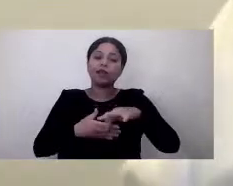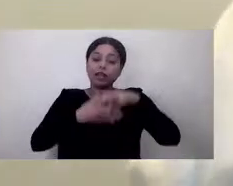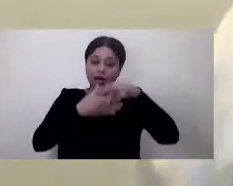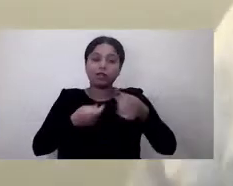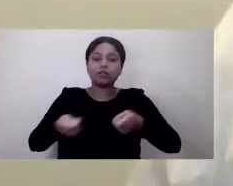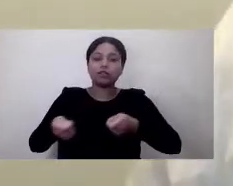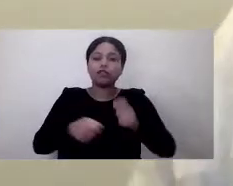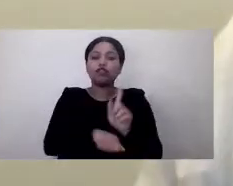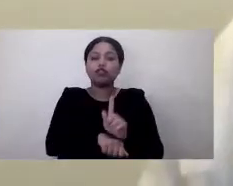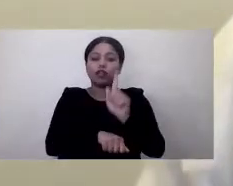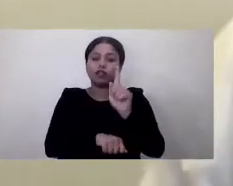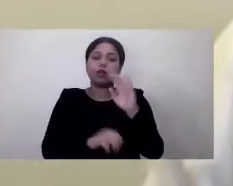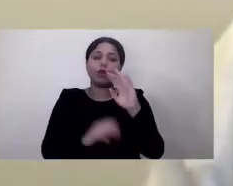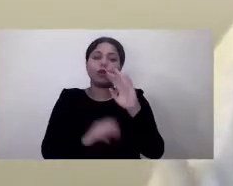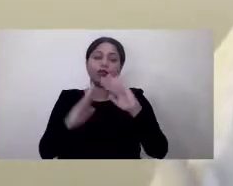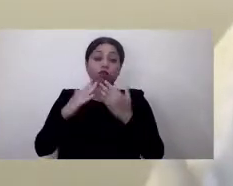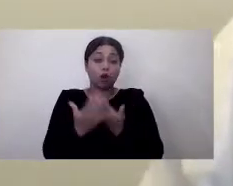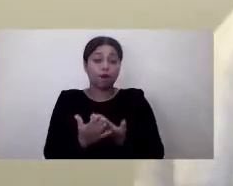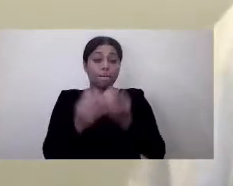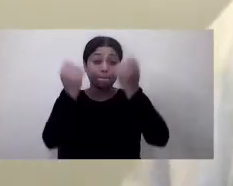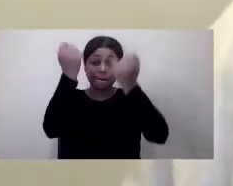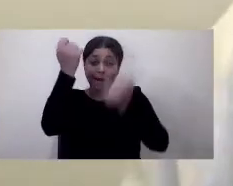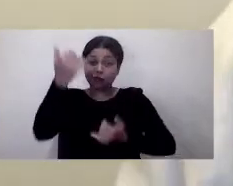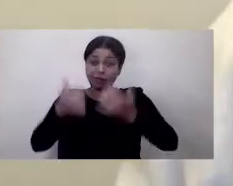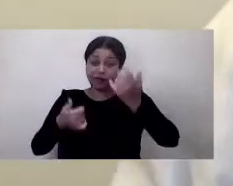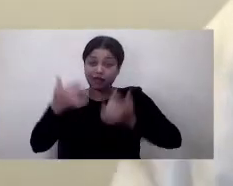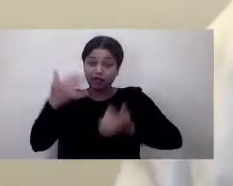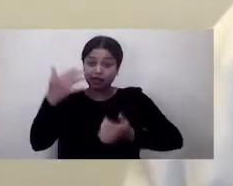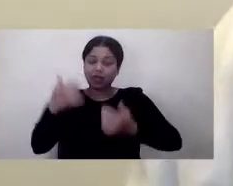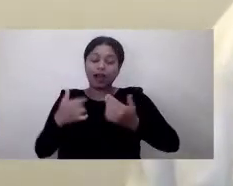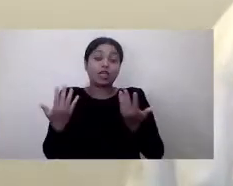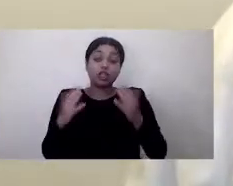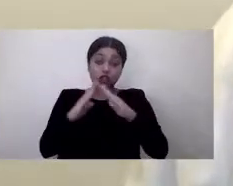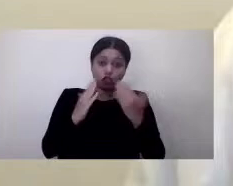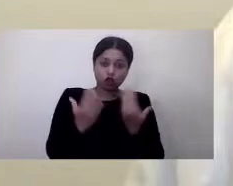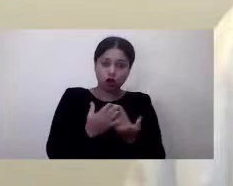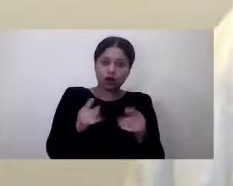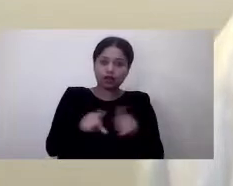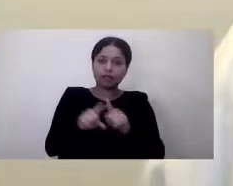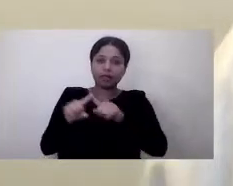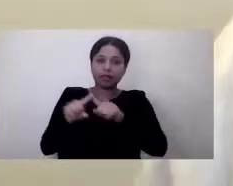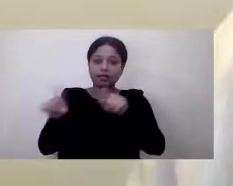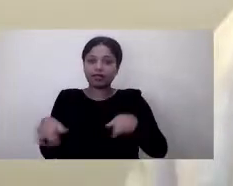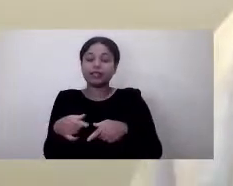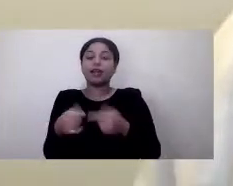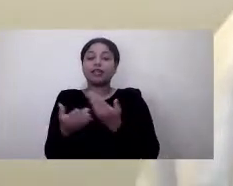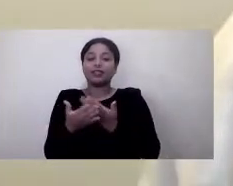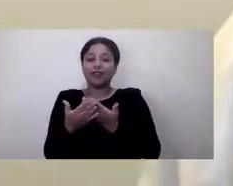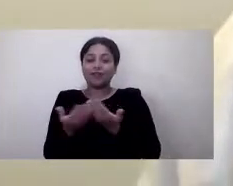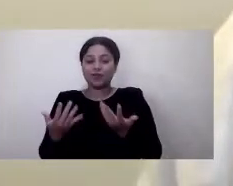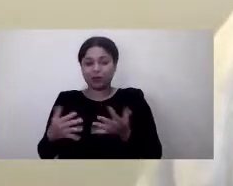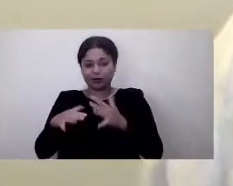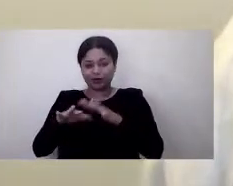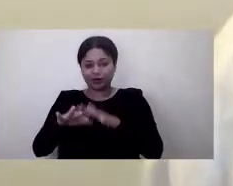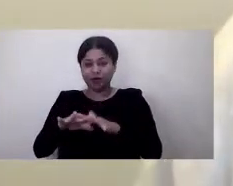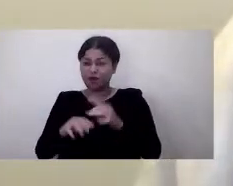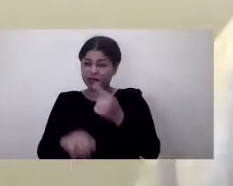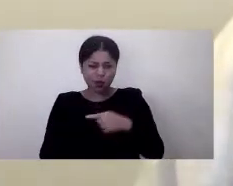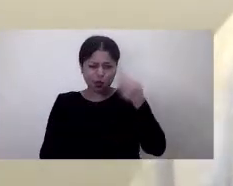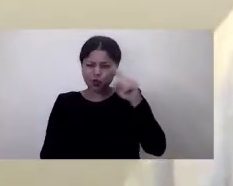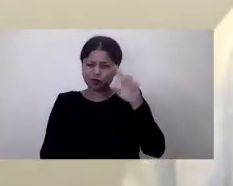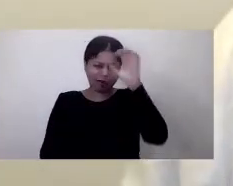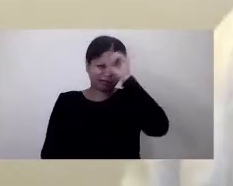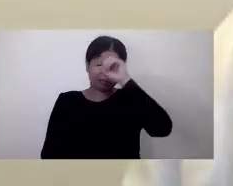vai falar de escolas e salas de aula inclusivas. Então, se preparem para encerrar com chave de ouro todos os aprendizados, todos